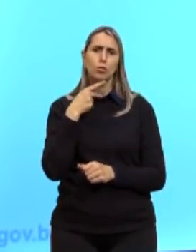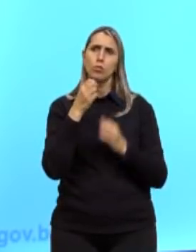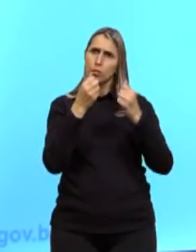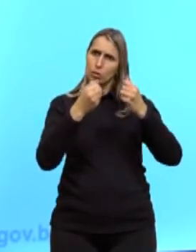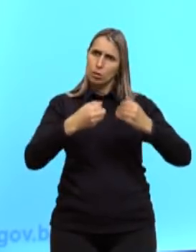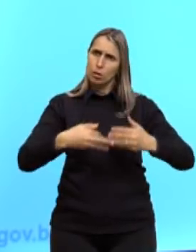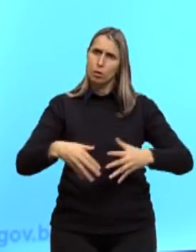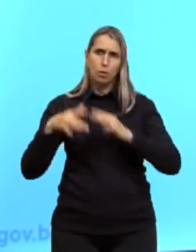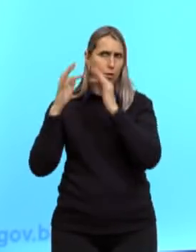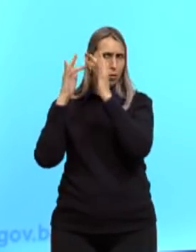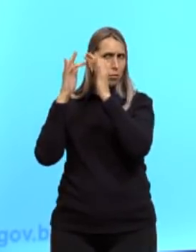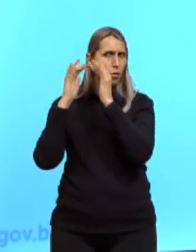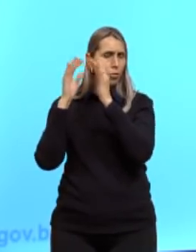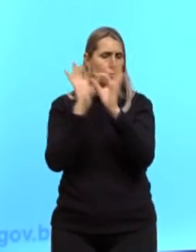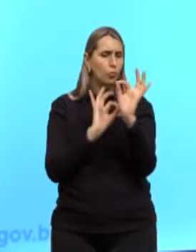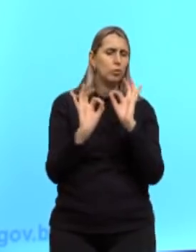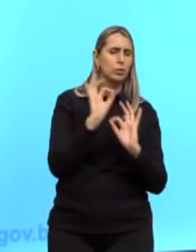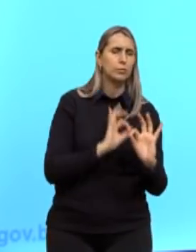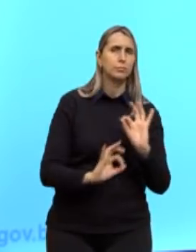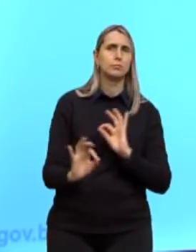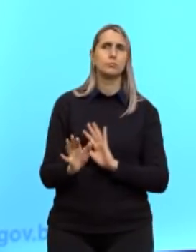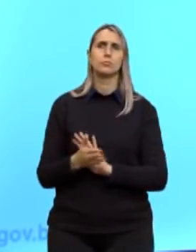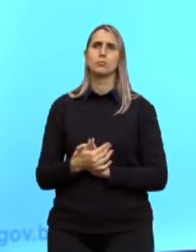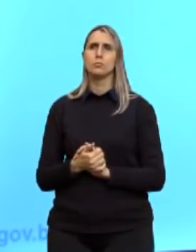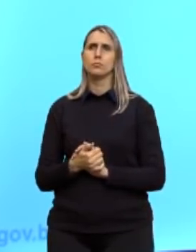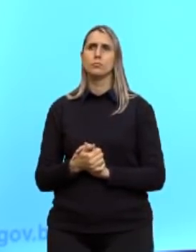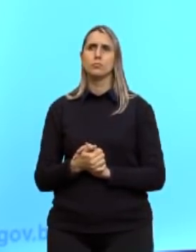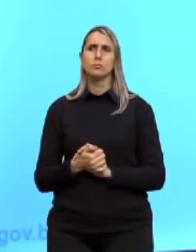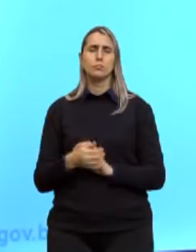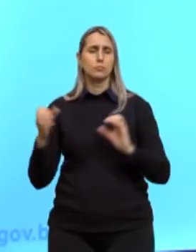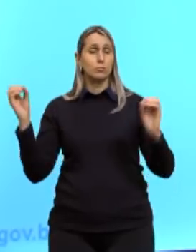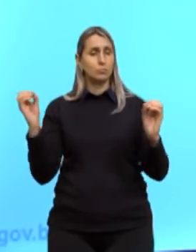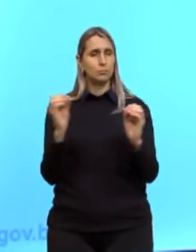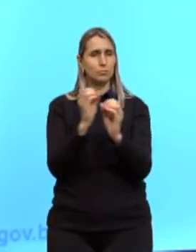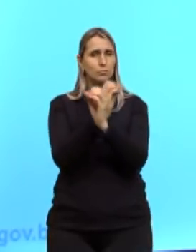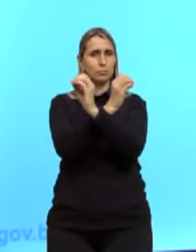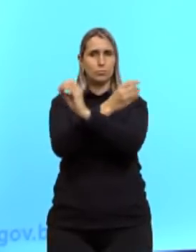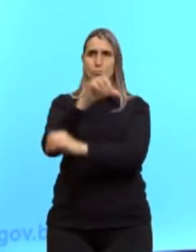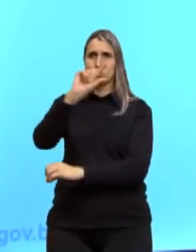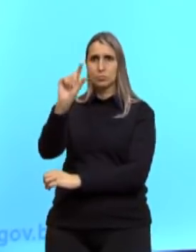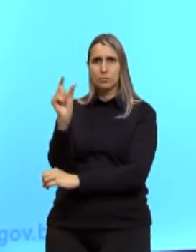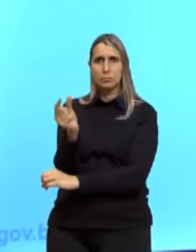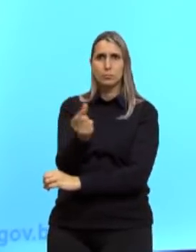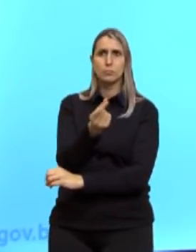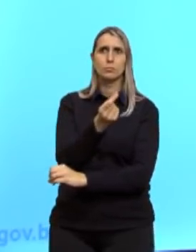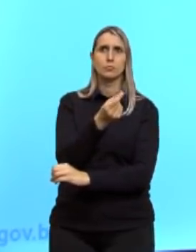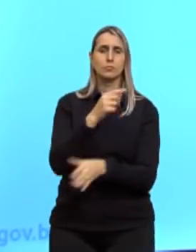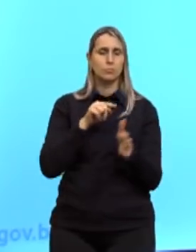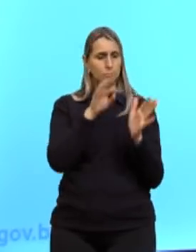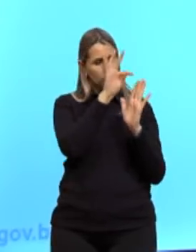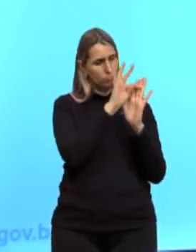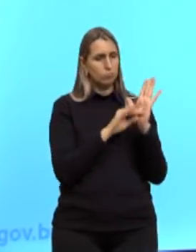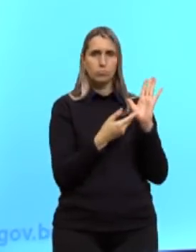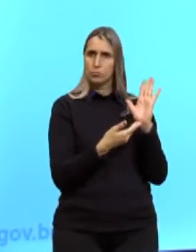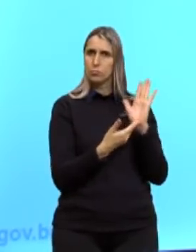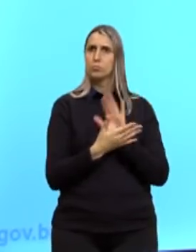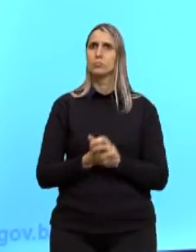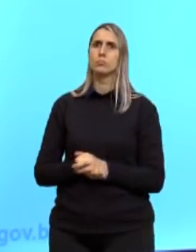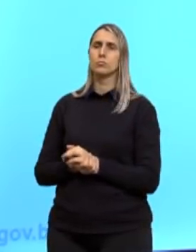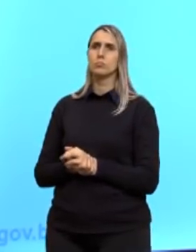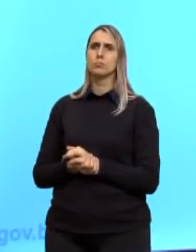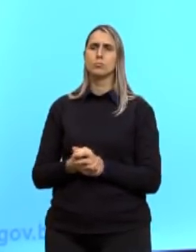para nossas conexões se organizar então é um eclipse lunar cadito lá no enunciado certo